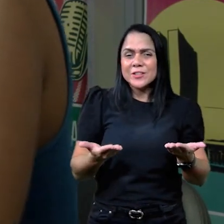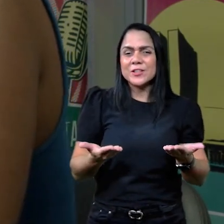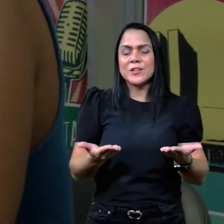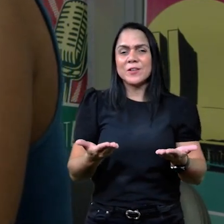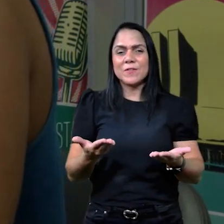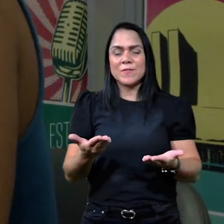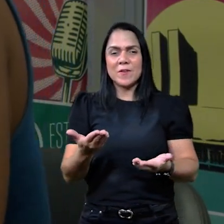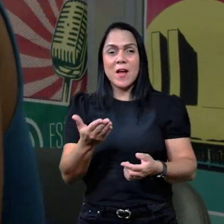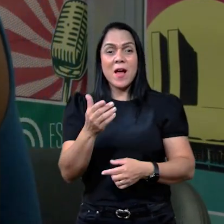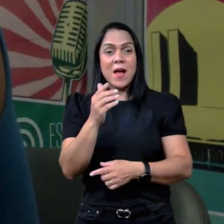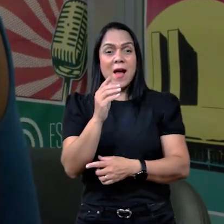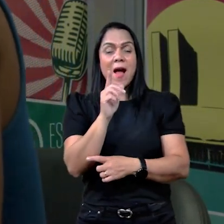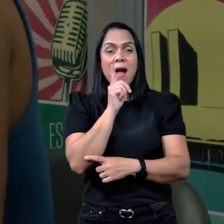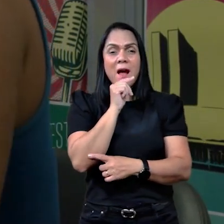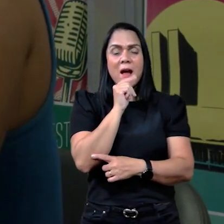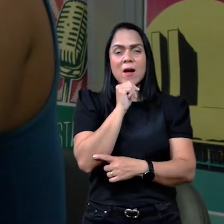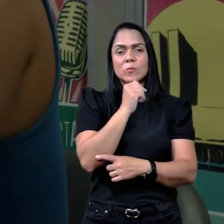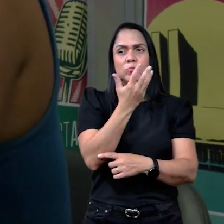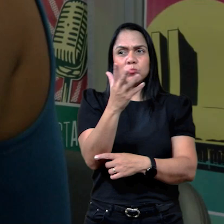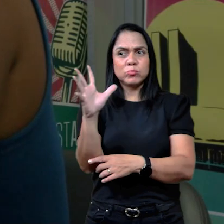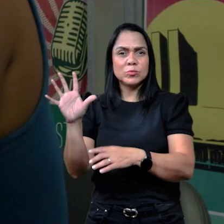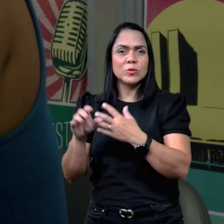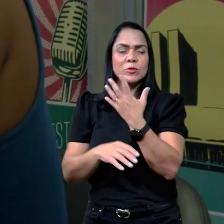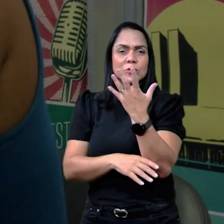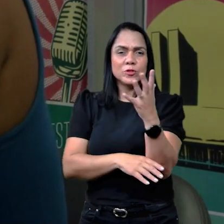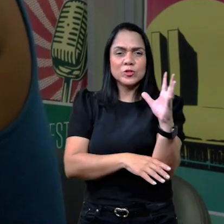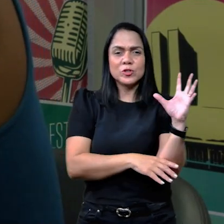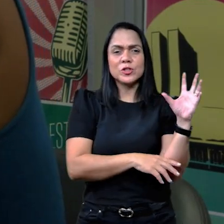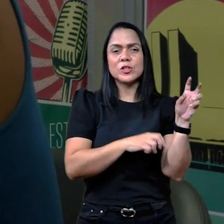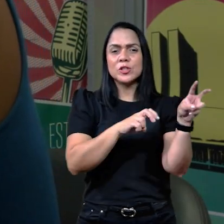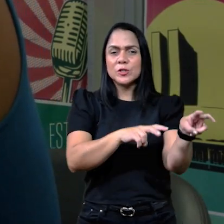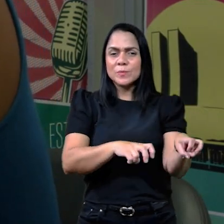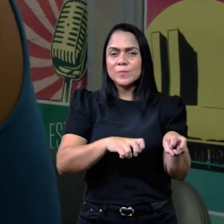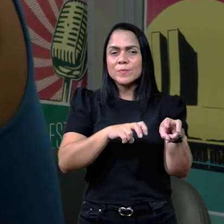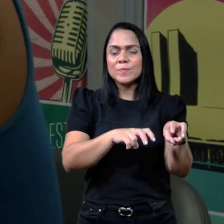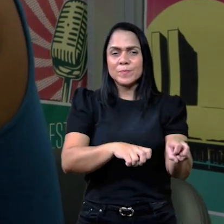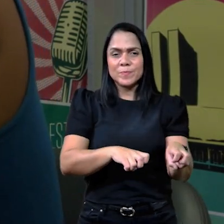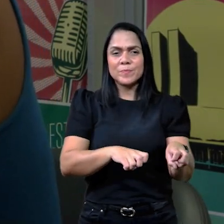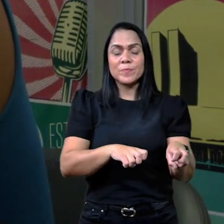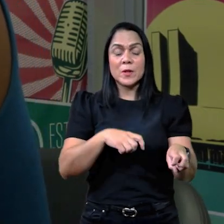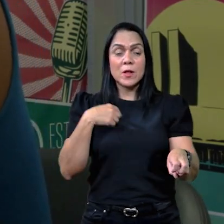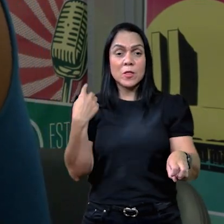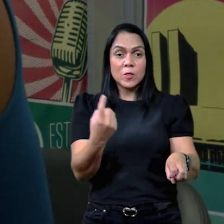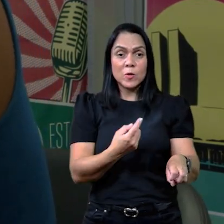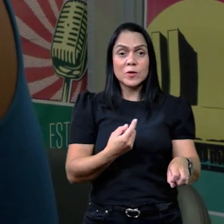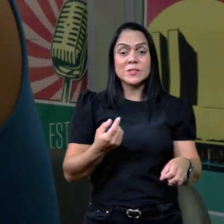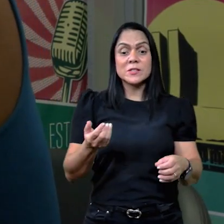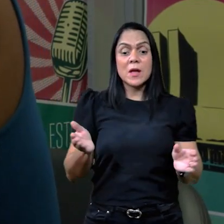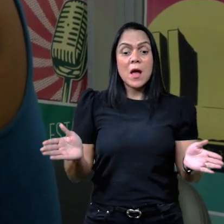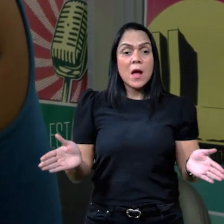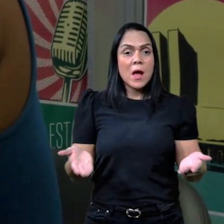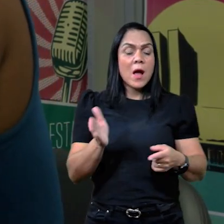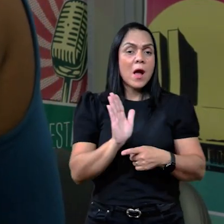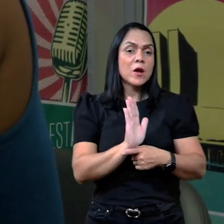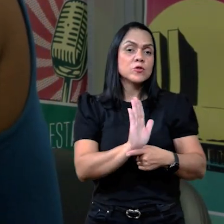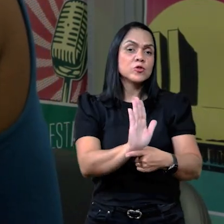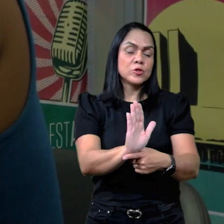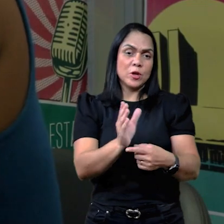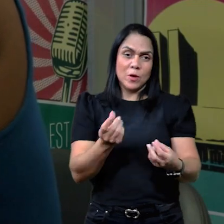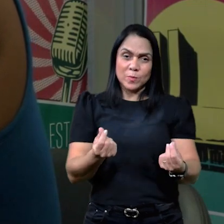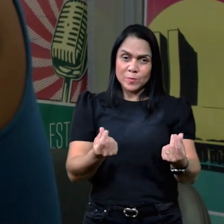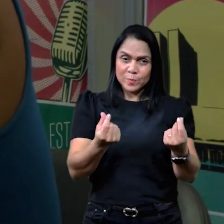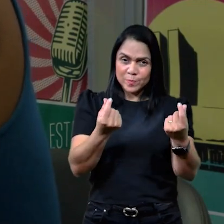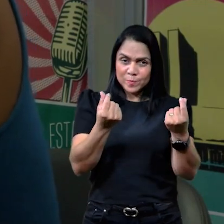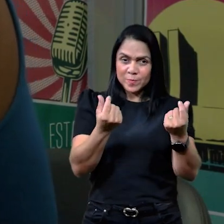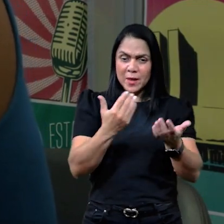para a agroecologia. Então, a gente tem financiado, né, proposto, a gente, digo, o Ministério da Igualdade Racial, financiado a